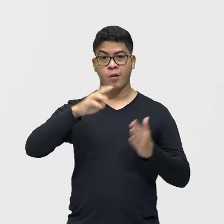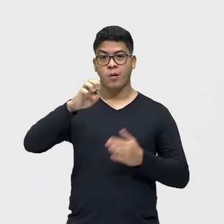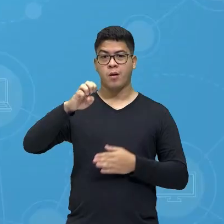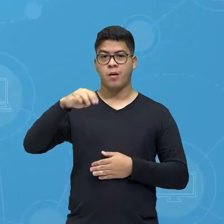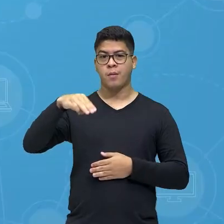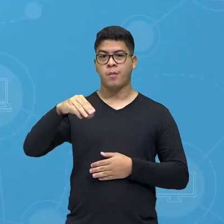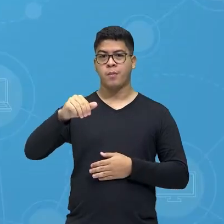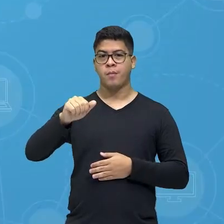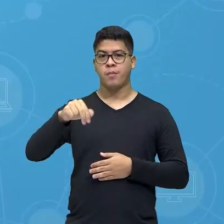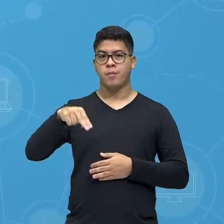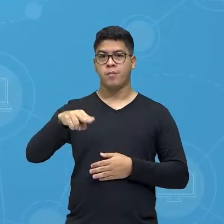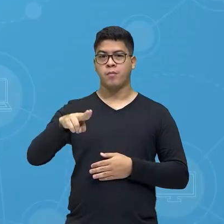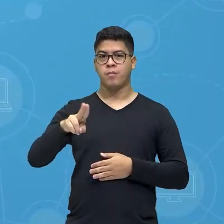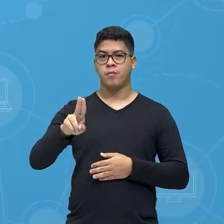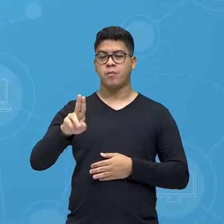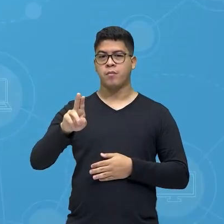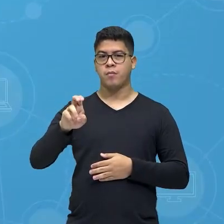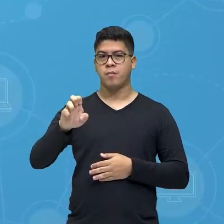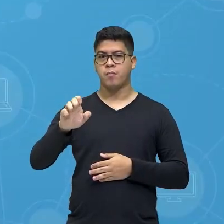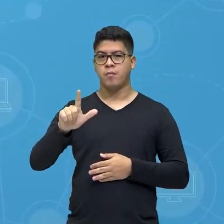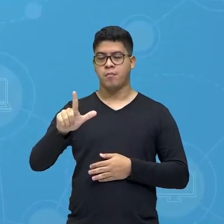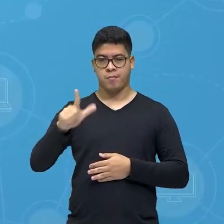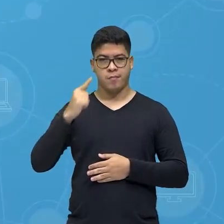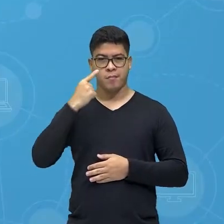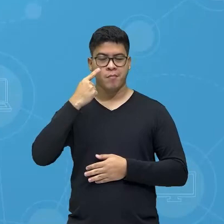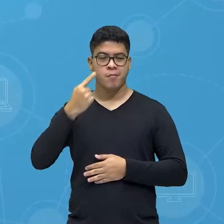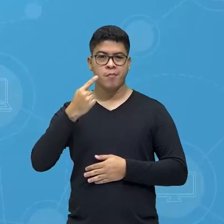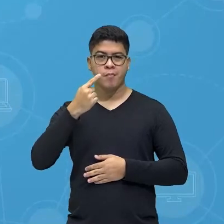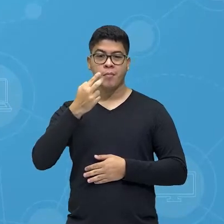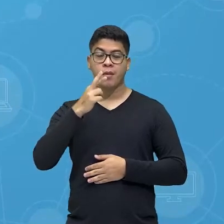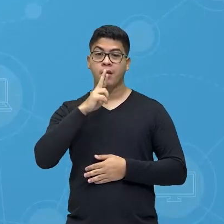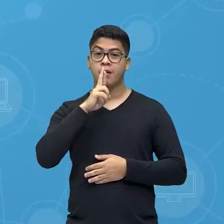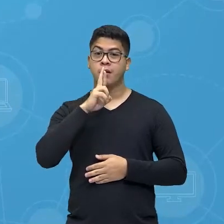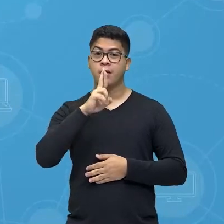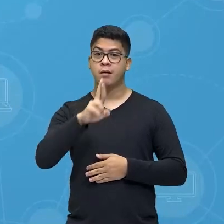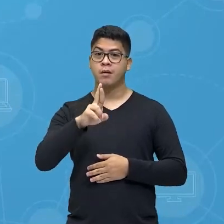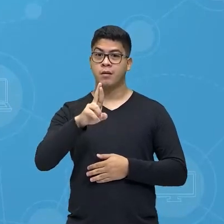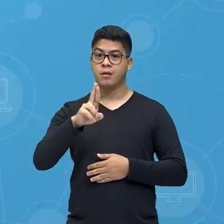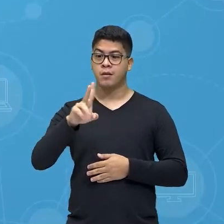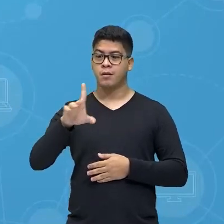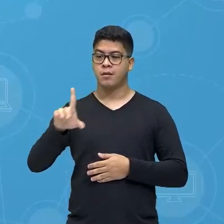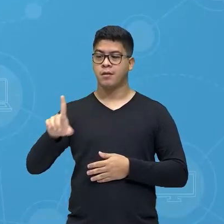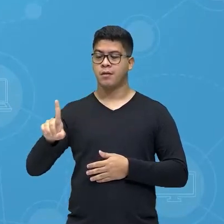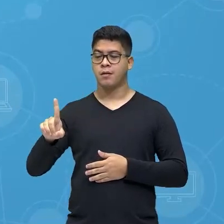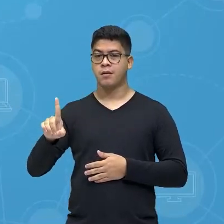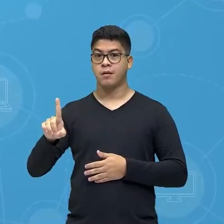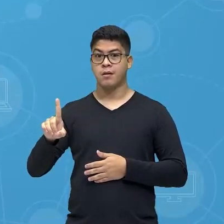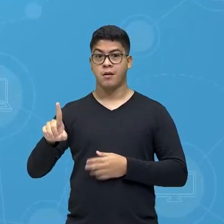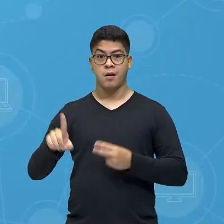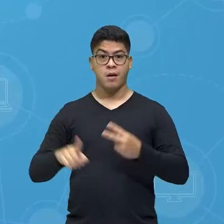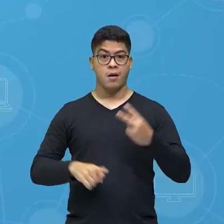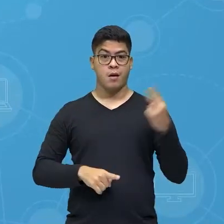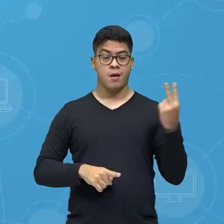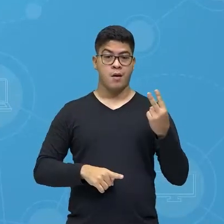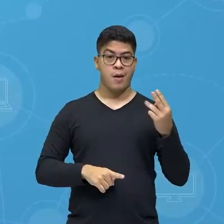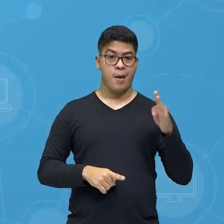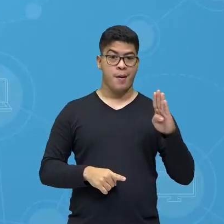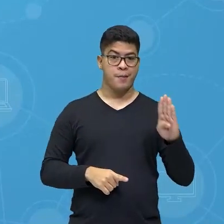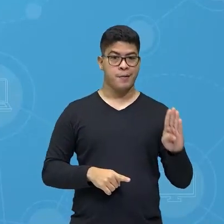para mim, que a primeira é a letra D e a segunda é a letra